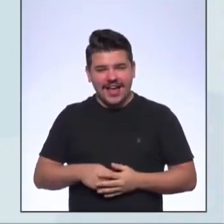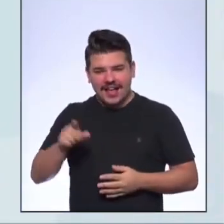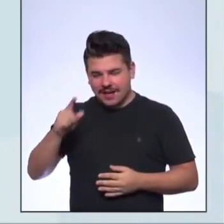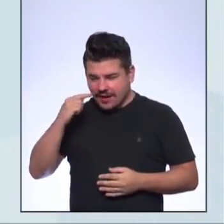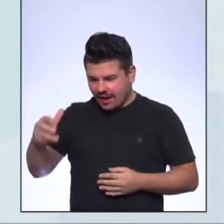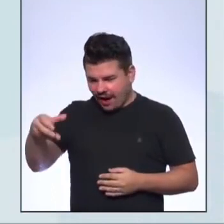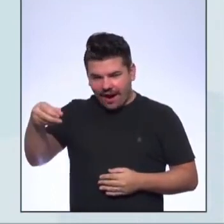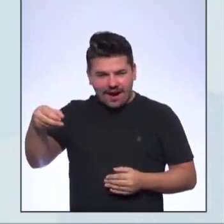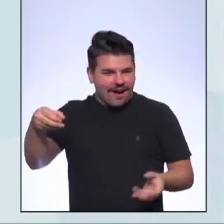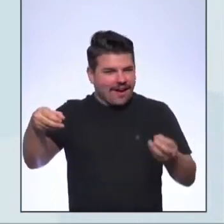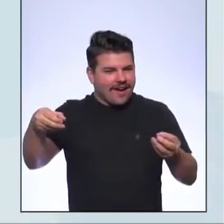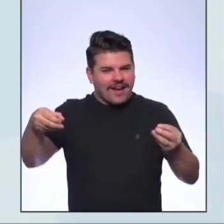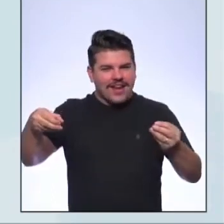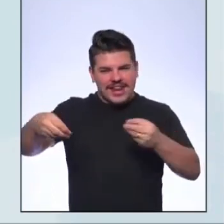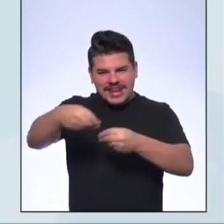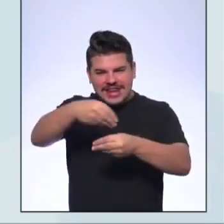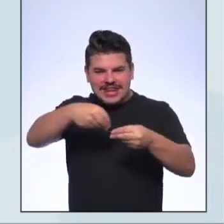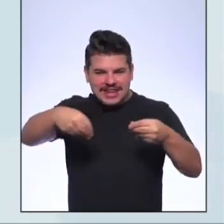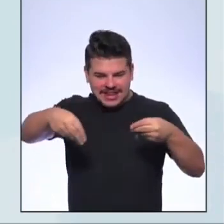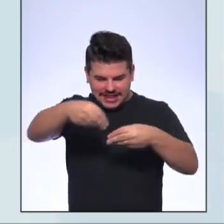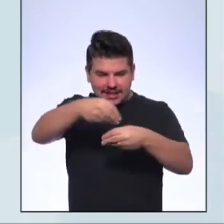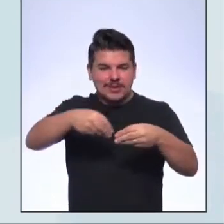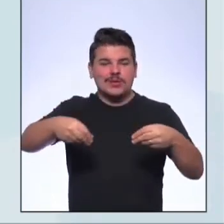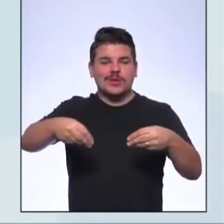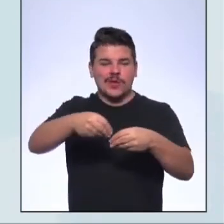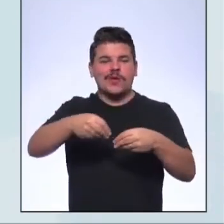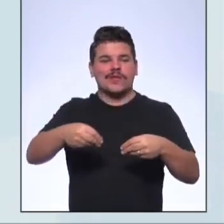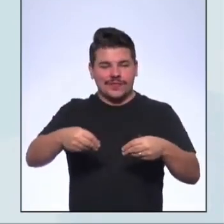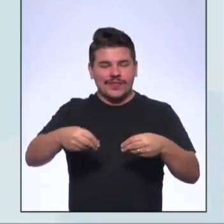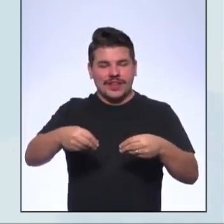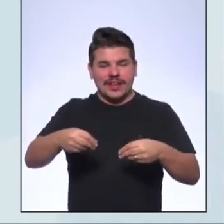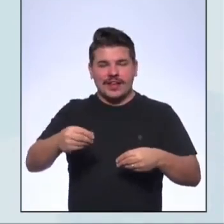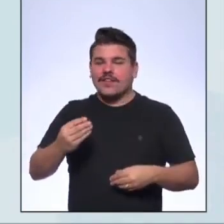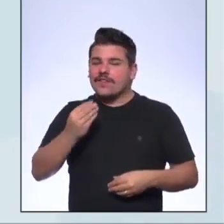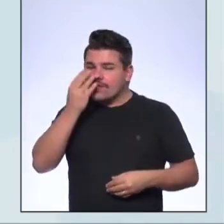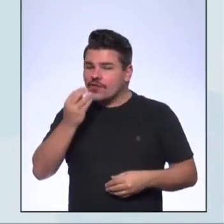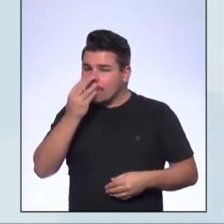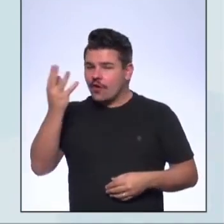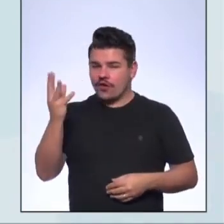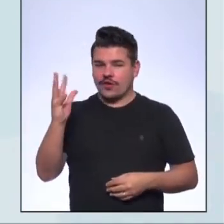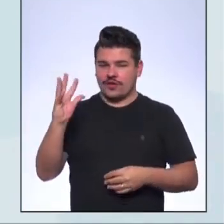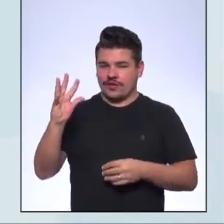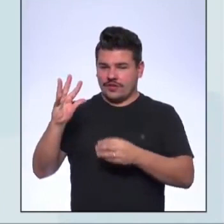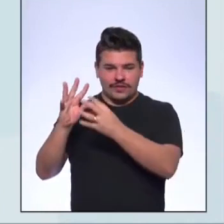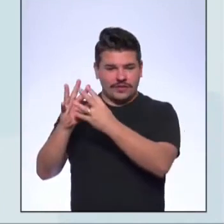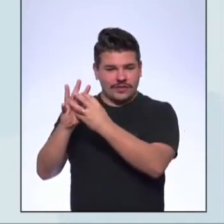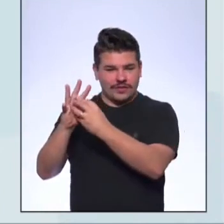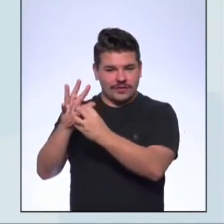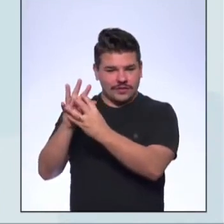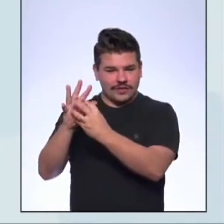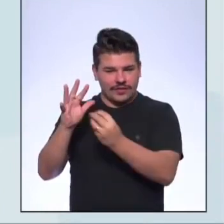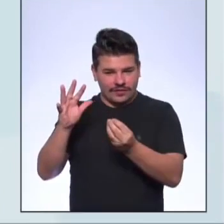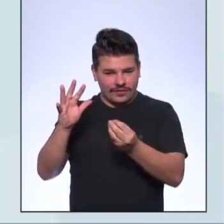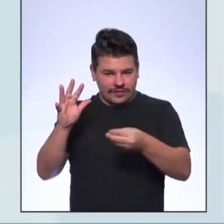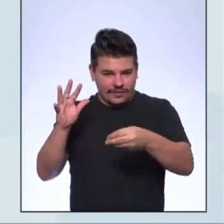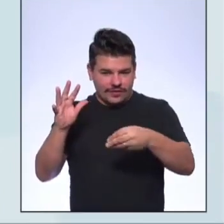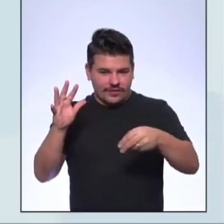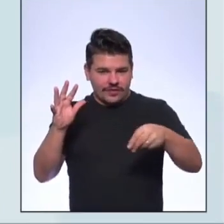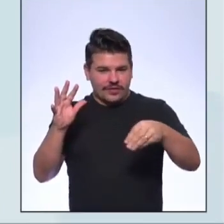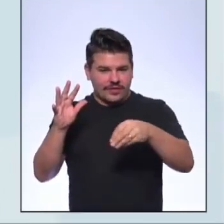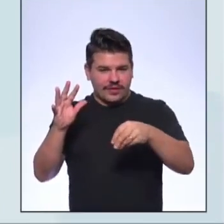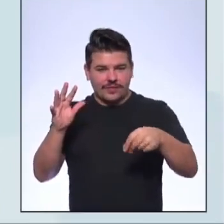polinização cruzada artificialmente. O que ele fez? Aqui a gente, no canto, a gente tem uma